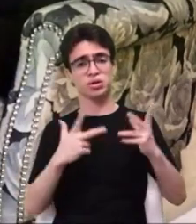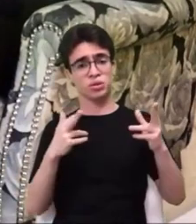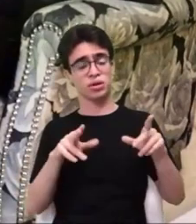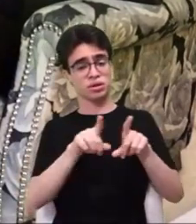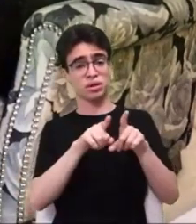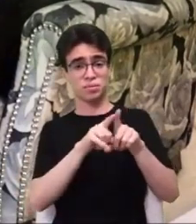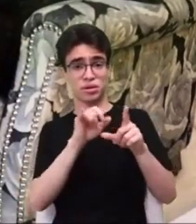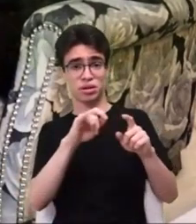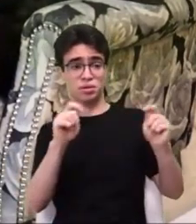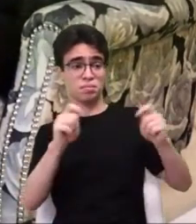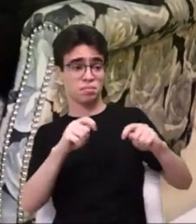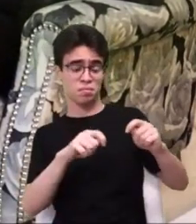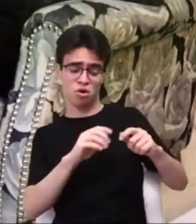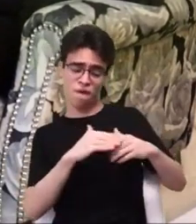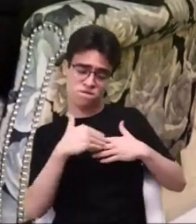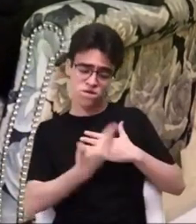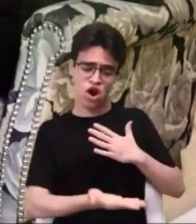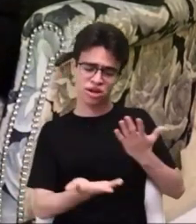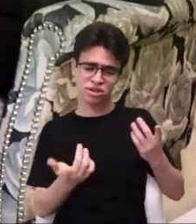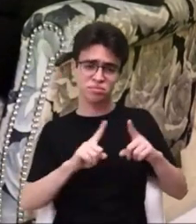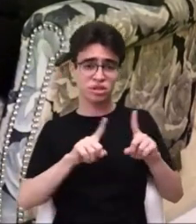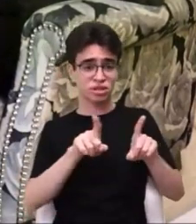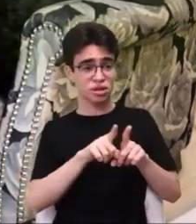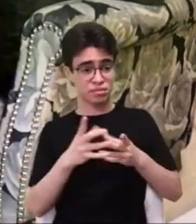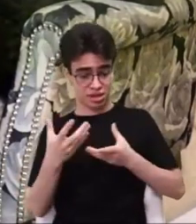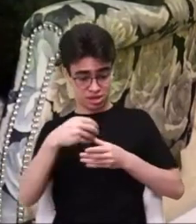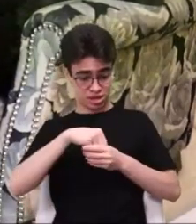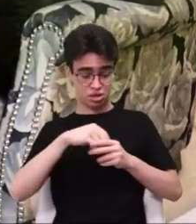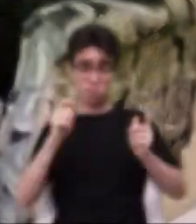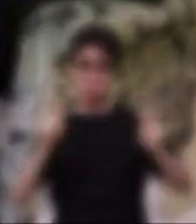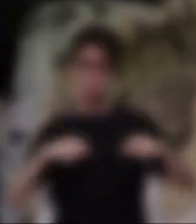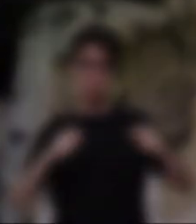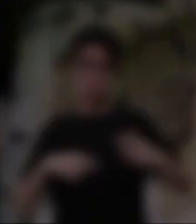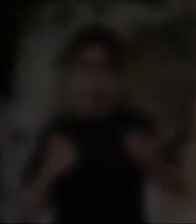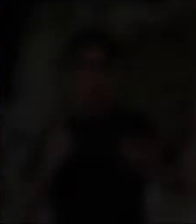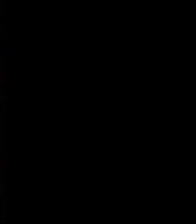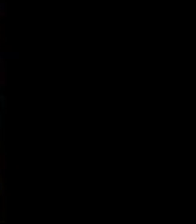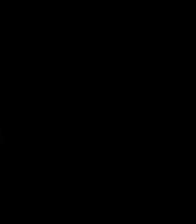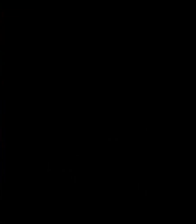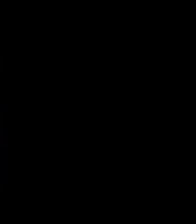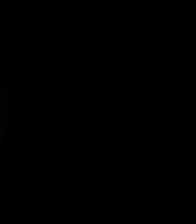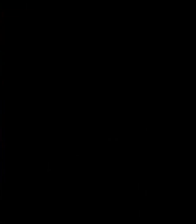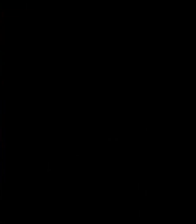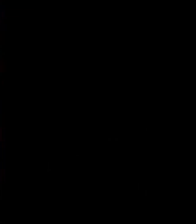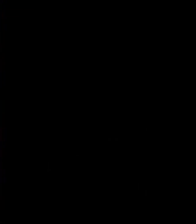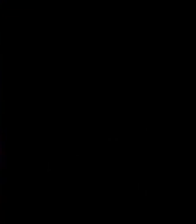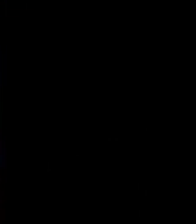pode existir também externo, mas pode existir interno, então por que não tratar?